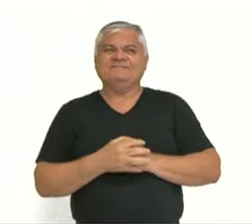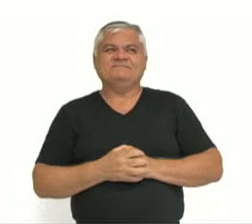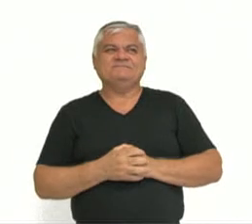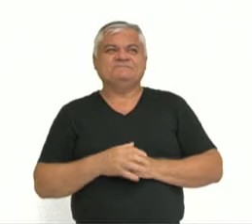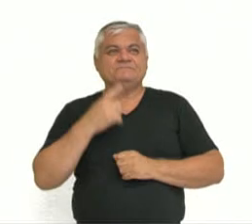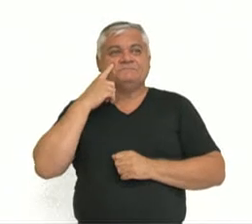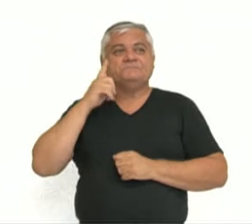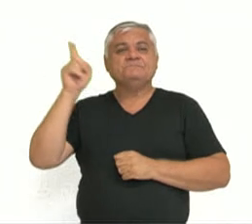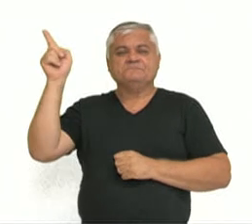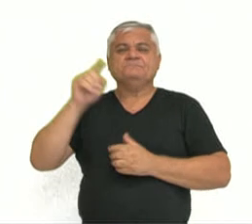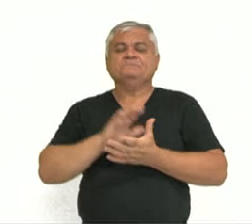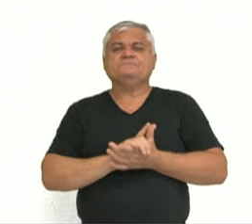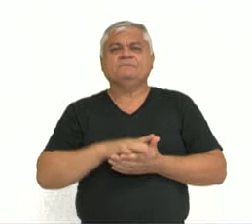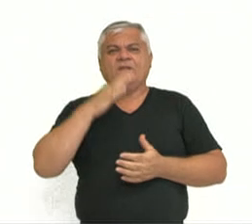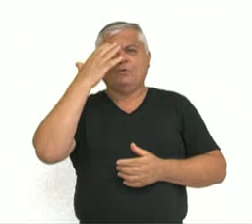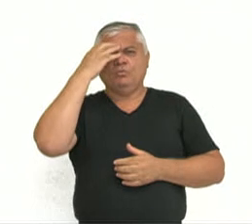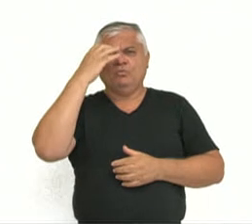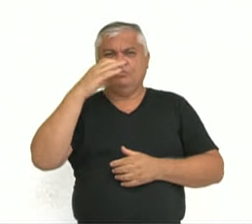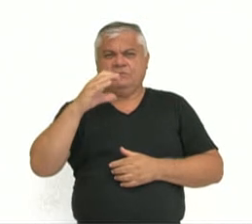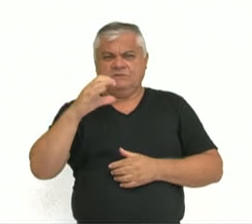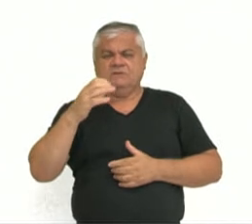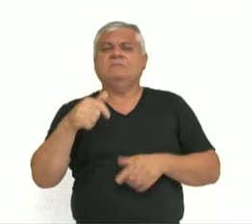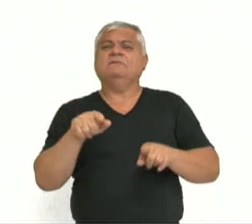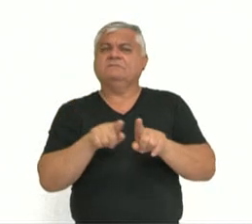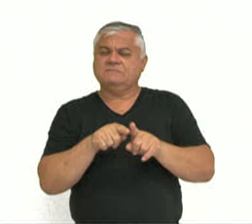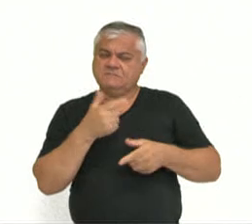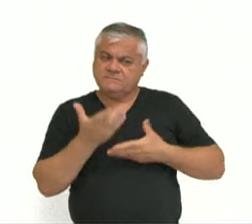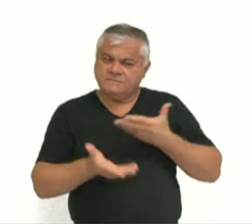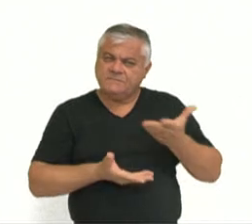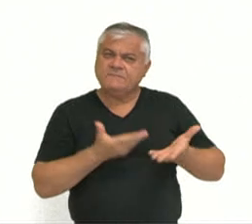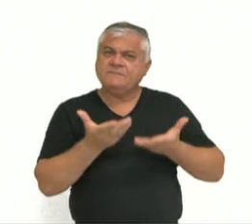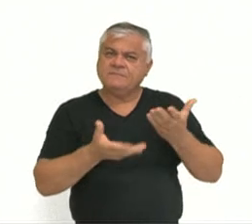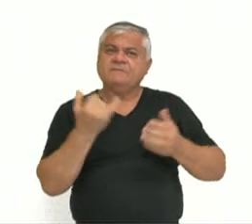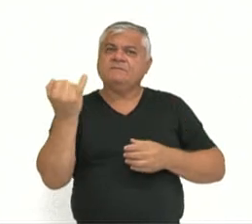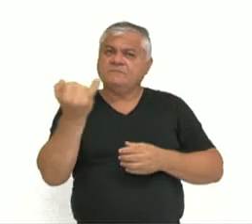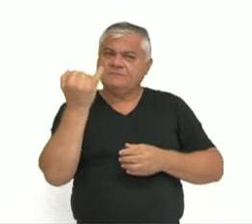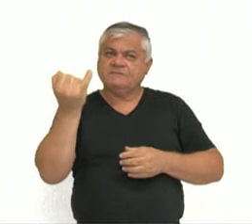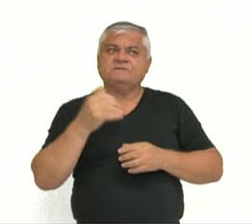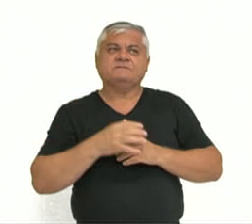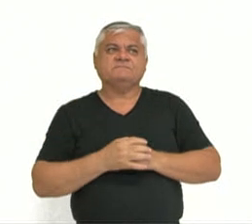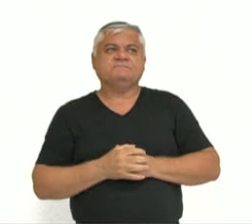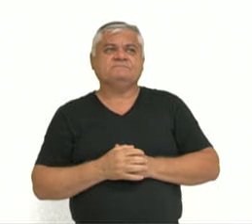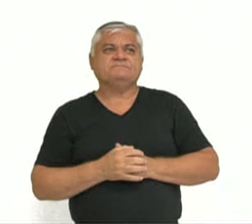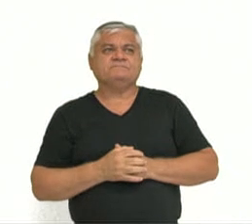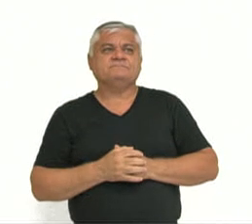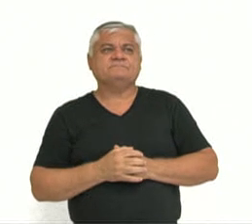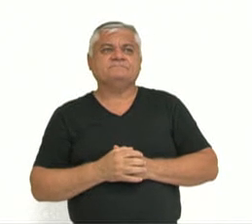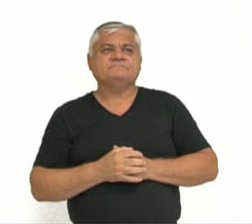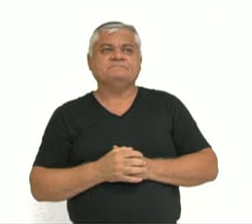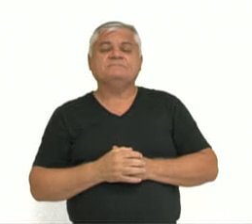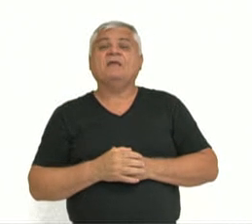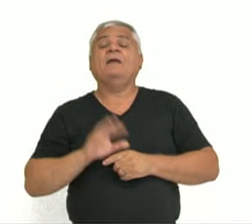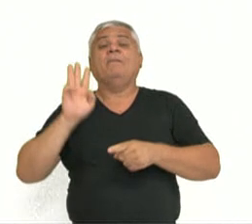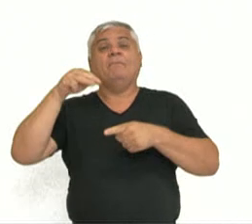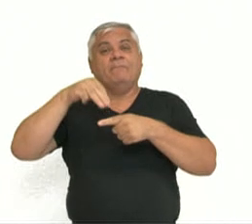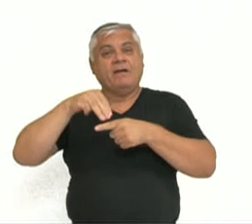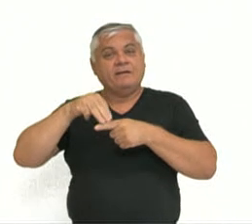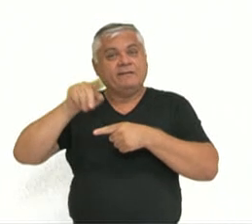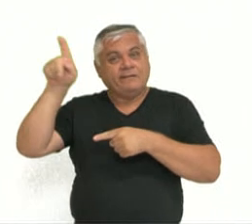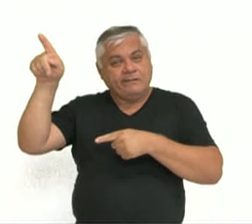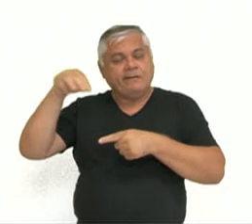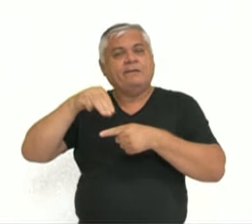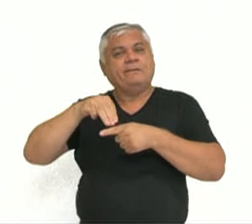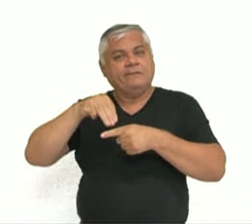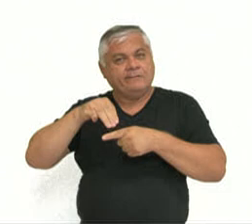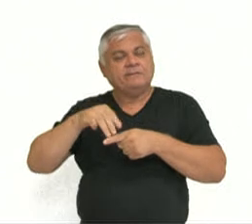Estação aqui ó estação de tratamento de água de Curitiba também muito importante né estação de tratamento de